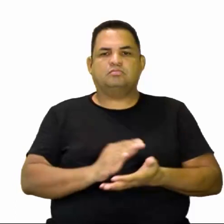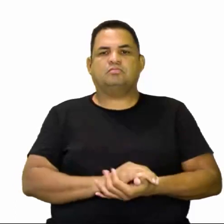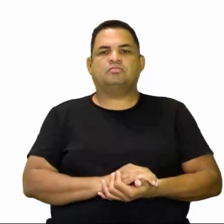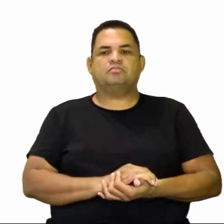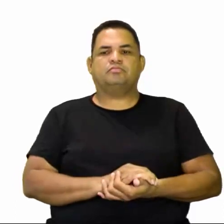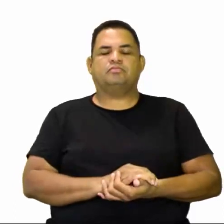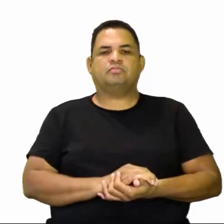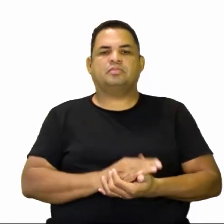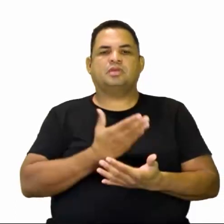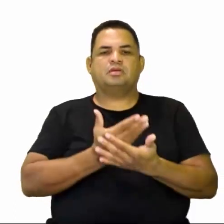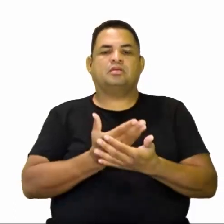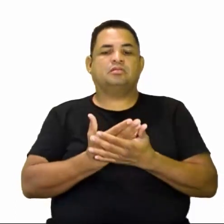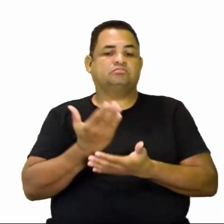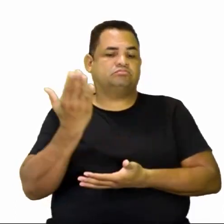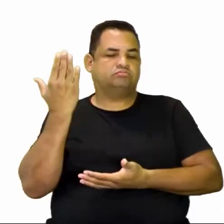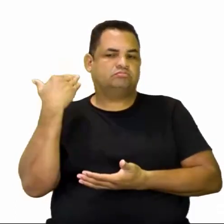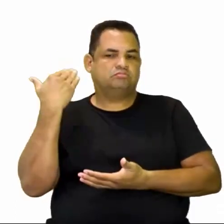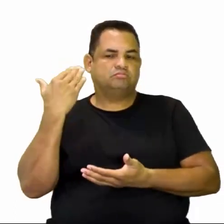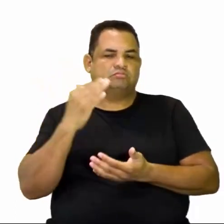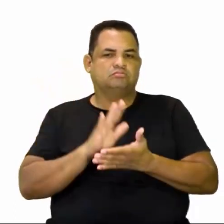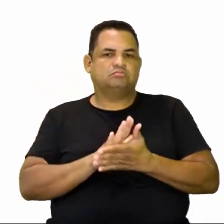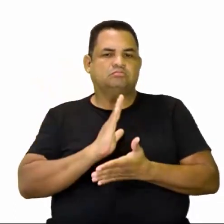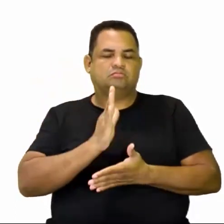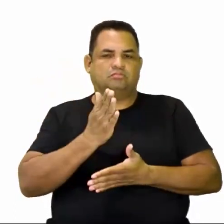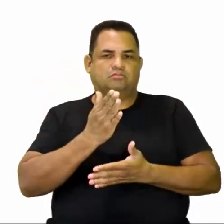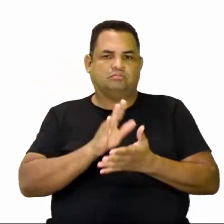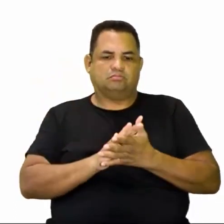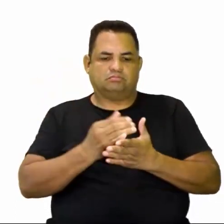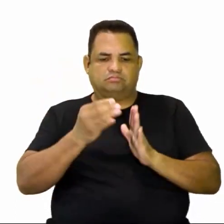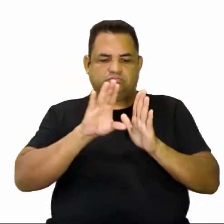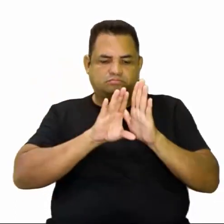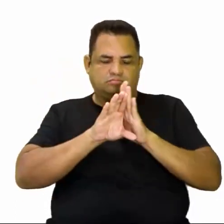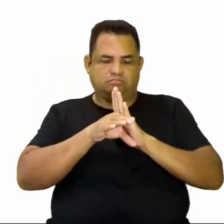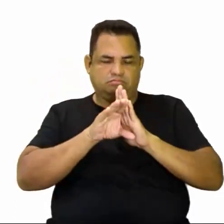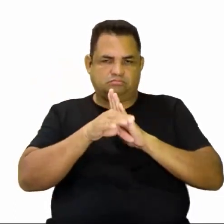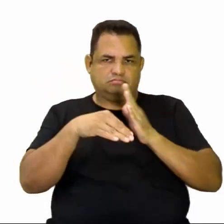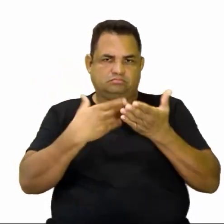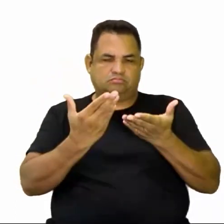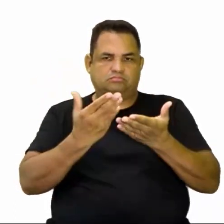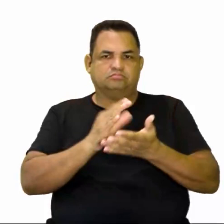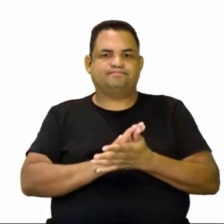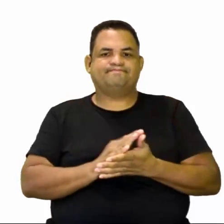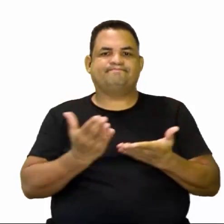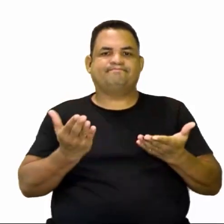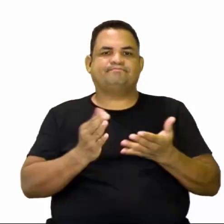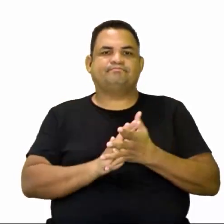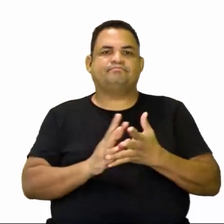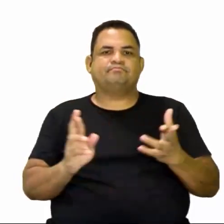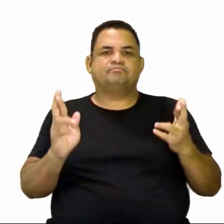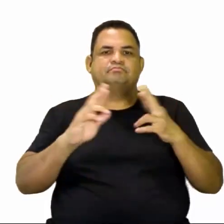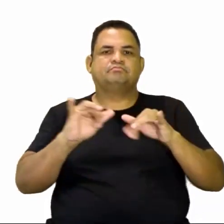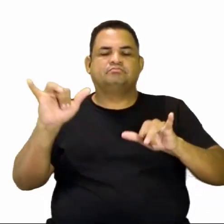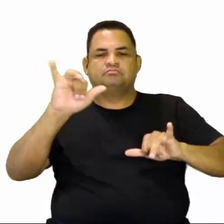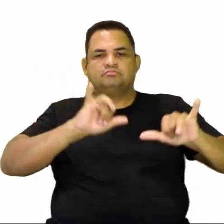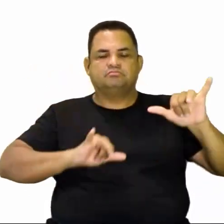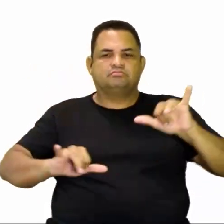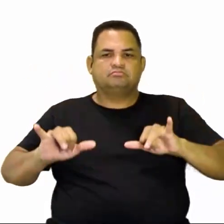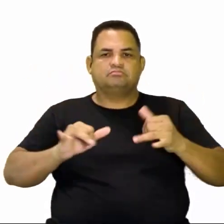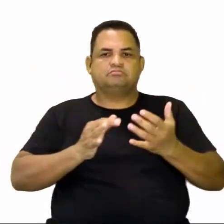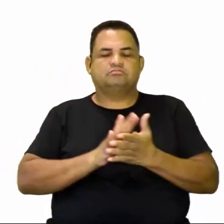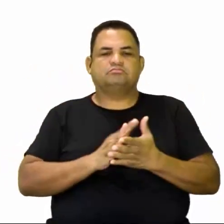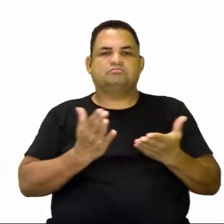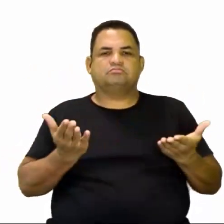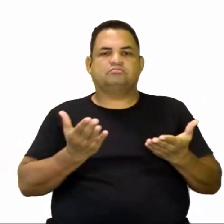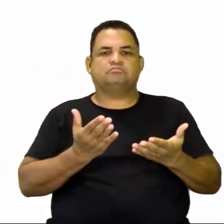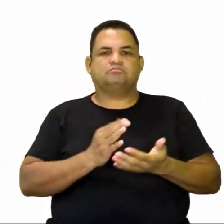na aula anterior nós já havíamos definido, né, colocado o conceito de reação química para você. E aqui a